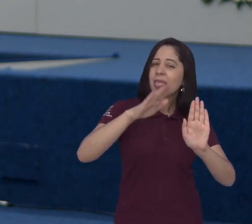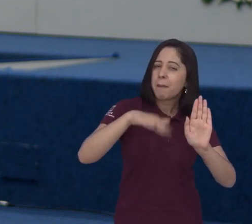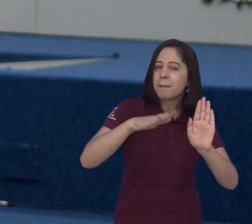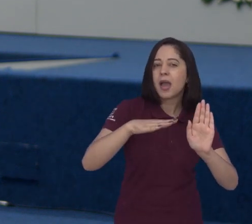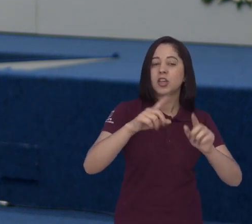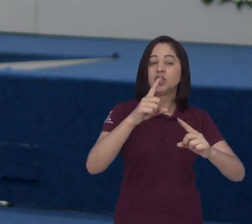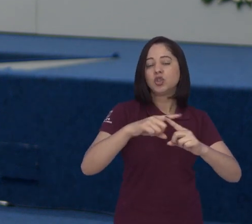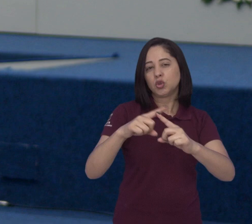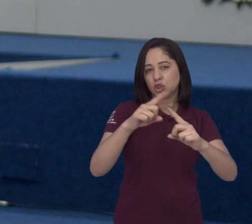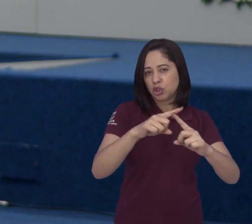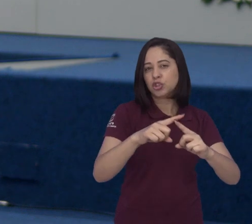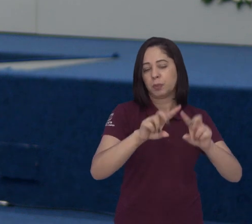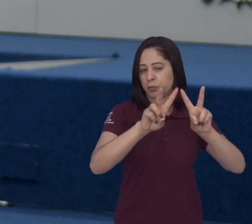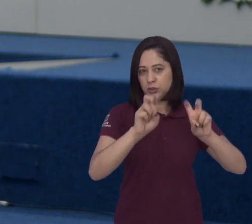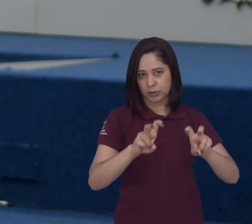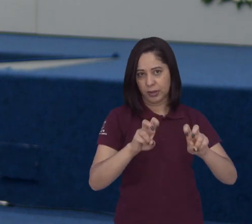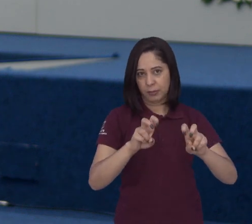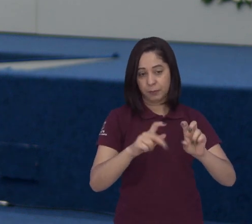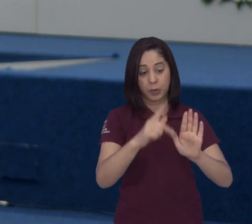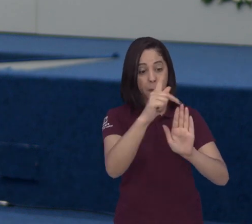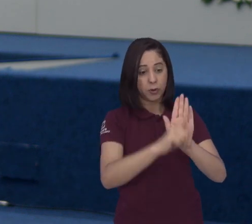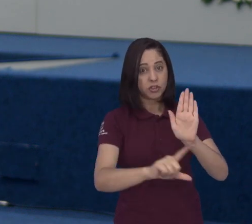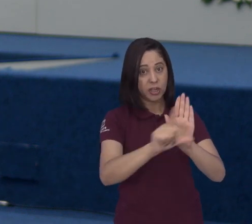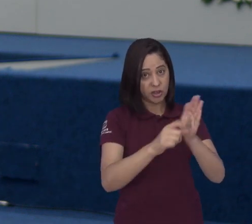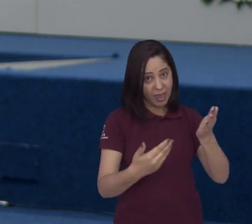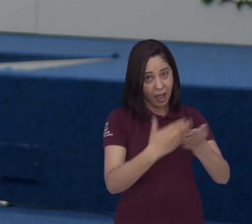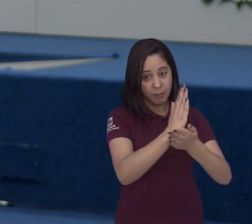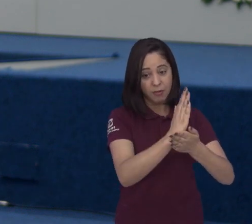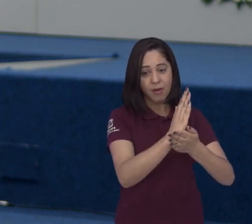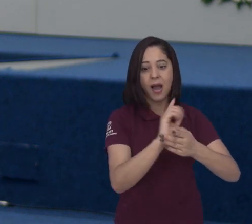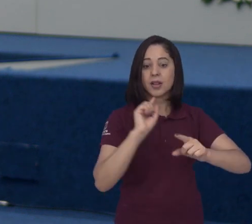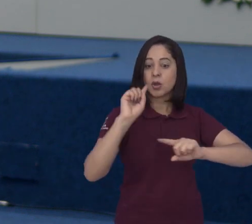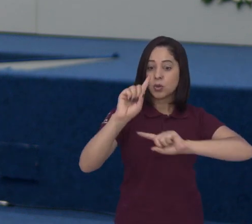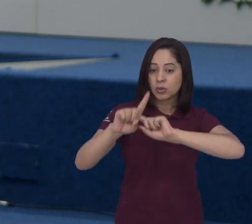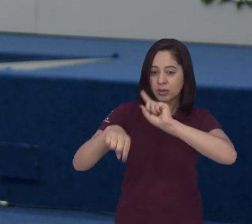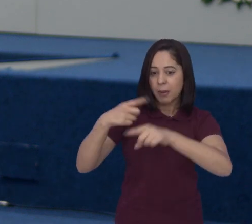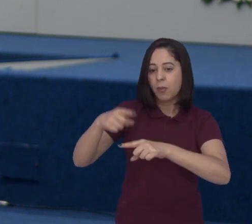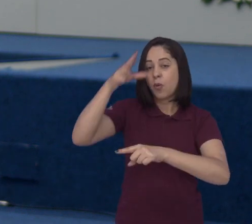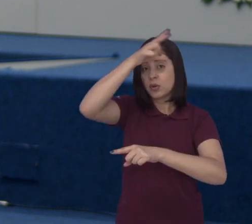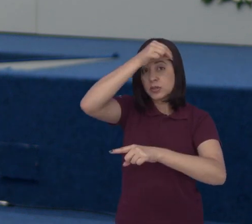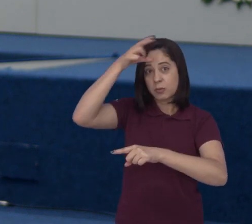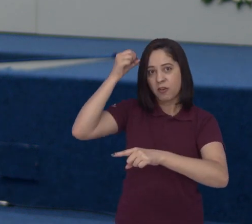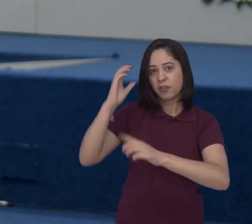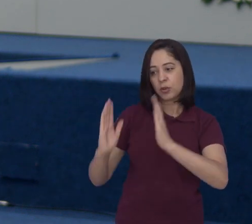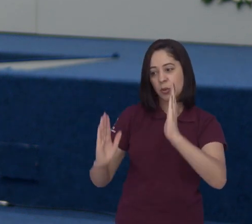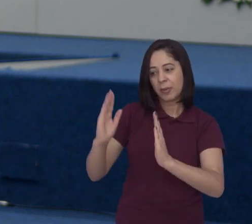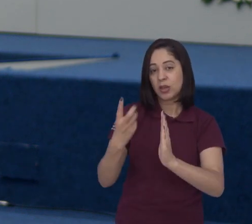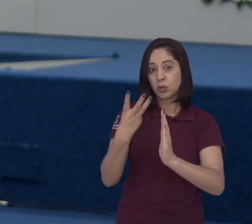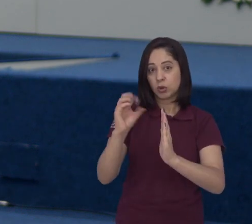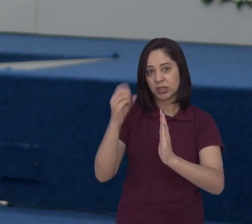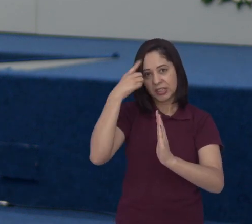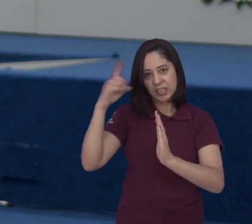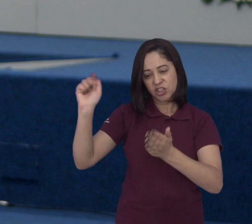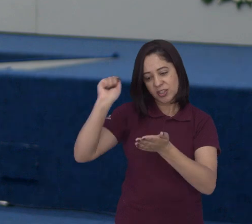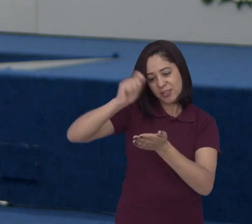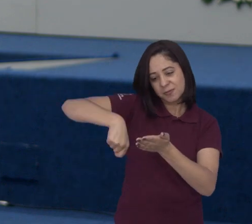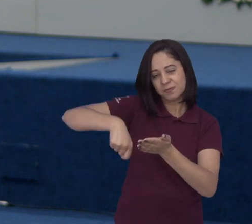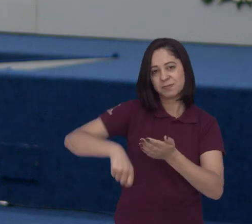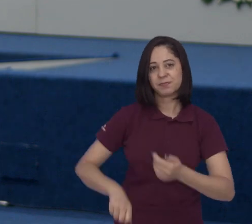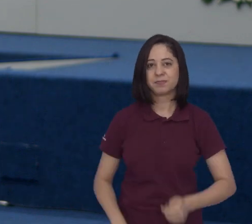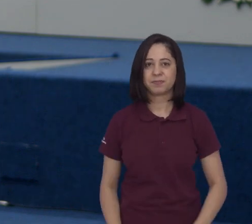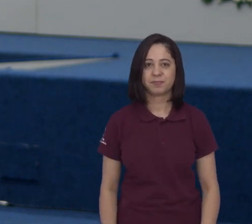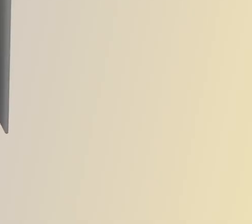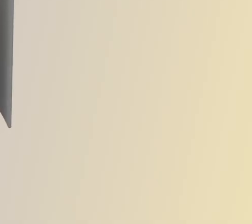com cada matéria. Se aprovados, os projetos seguem para a sanção do prefeito, que tem até 30 dias para